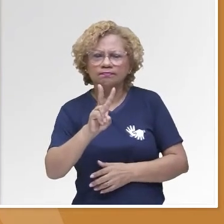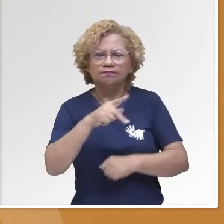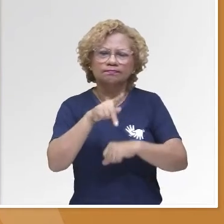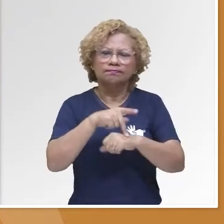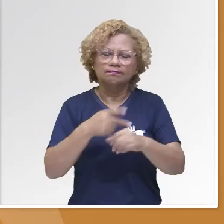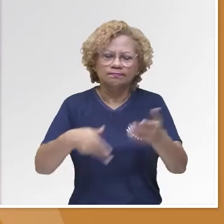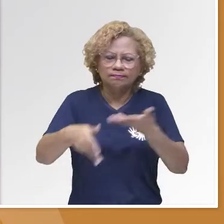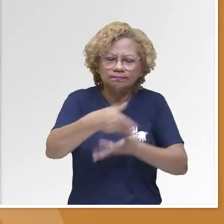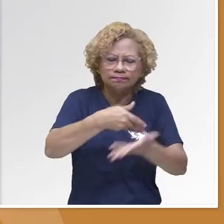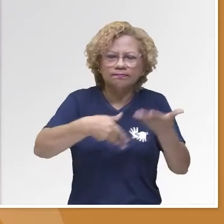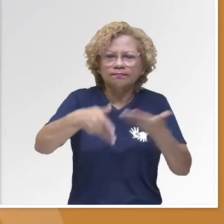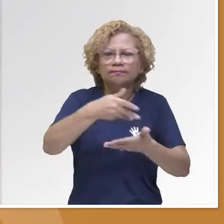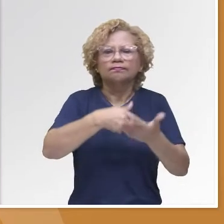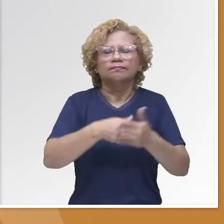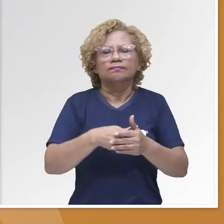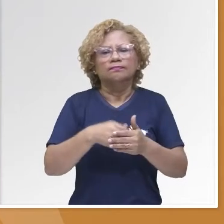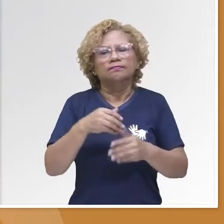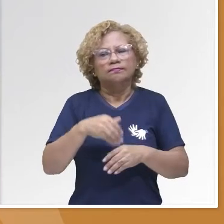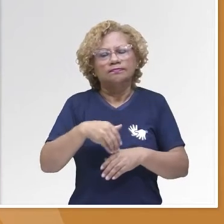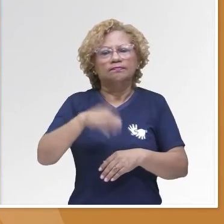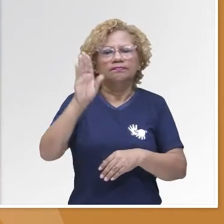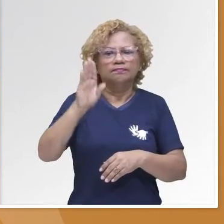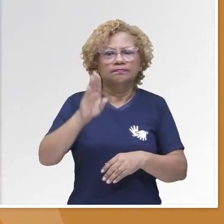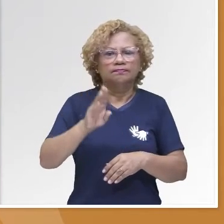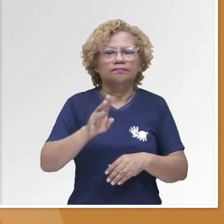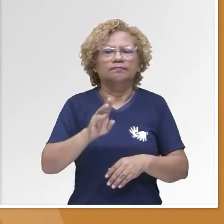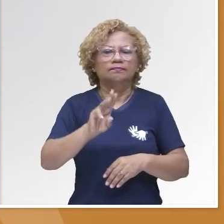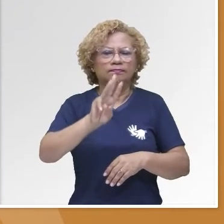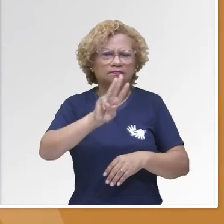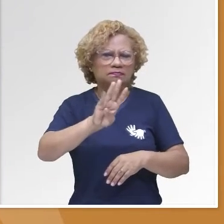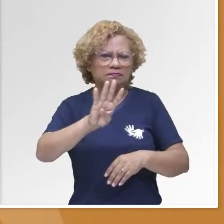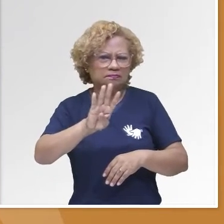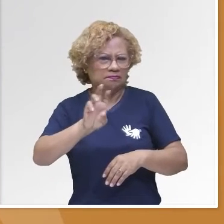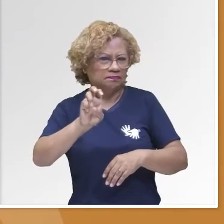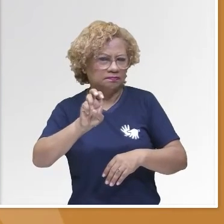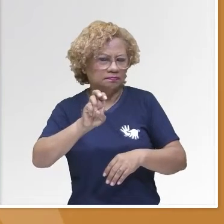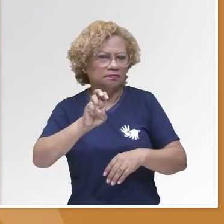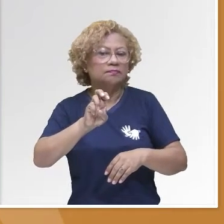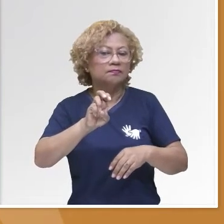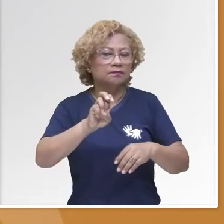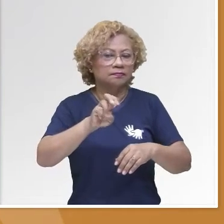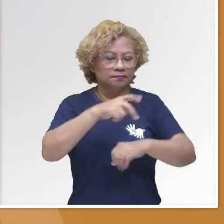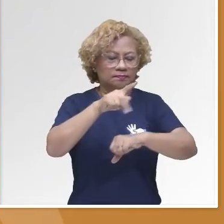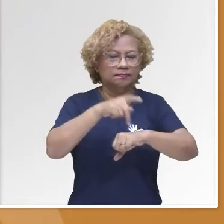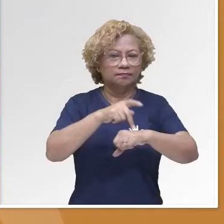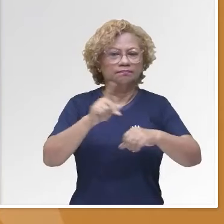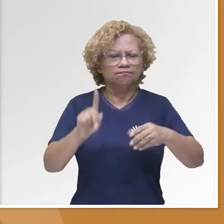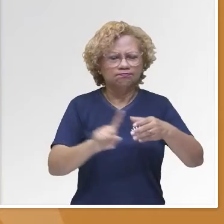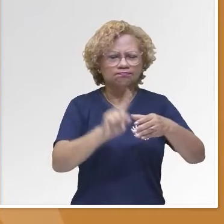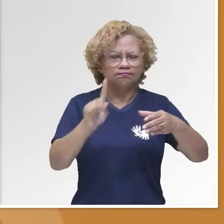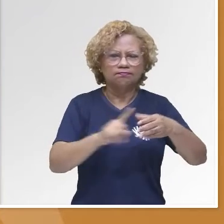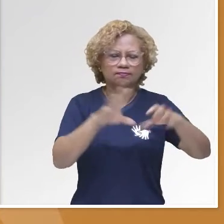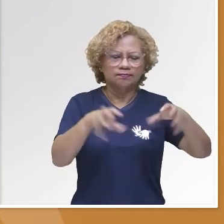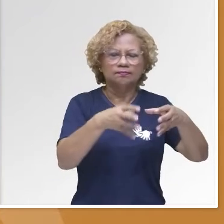que vários países começam a se juntar, principalmente, né, com o fim da Segunda Guerra Mundial, com o fim da Guerra Fria, né,